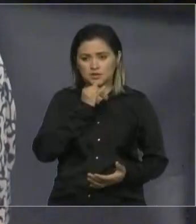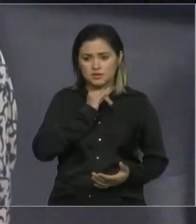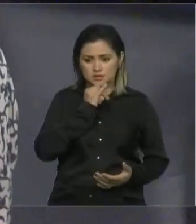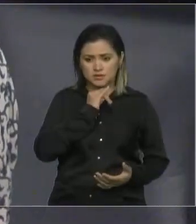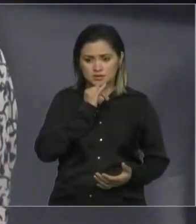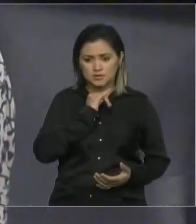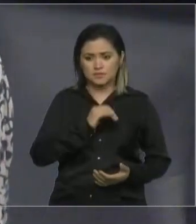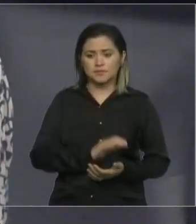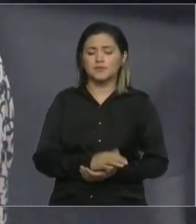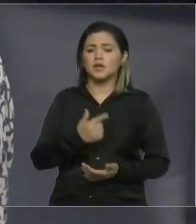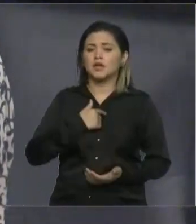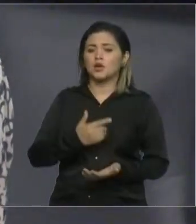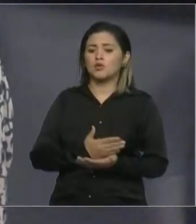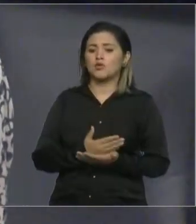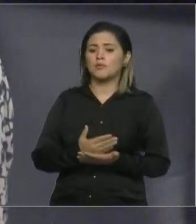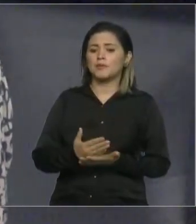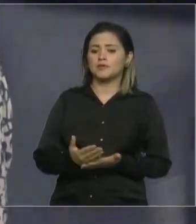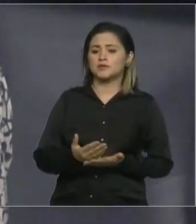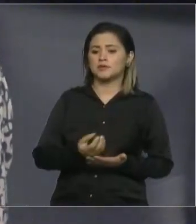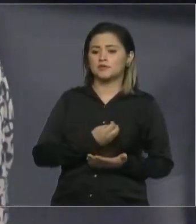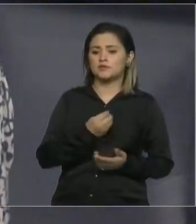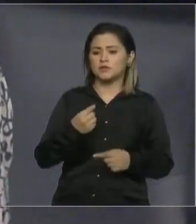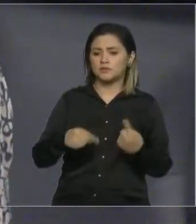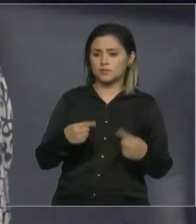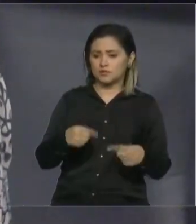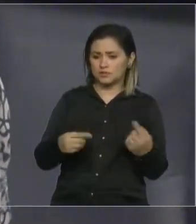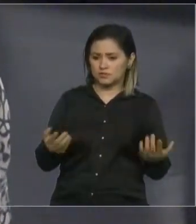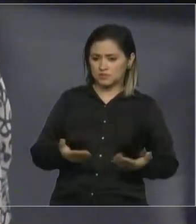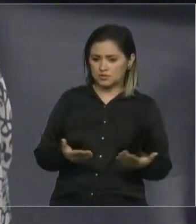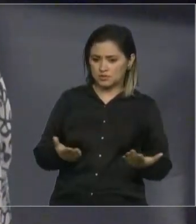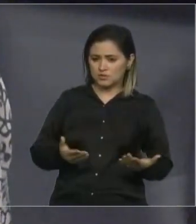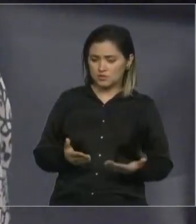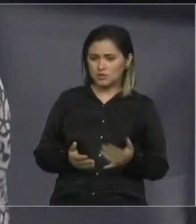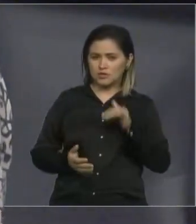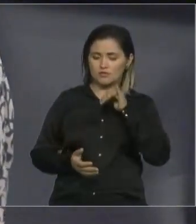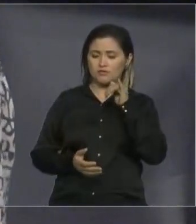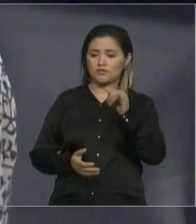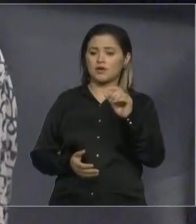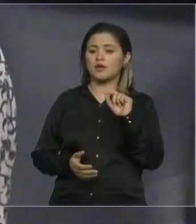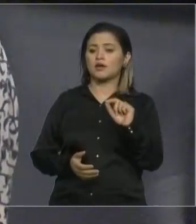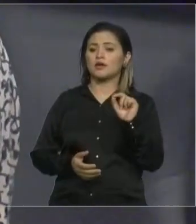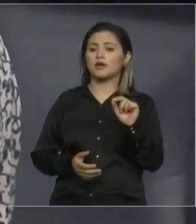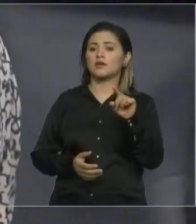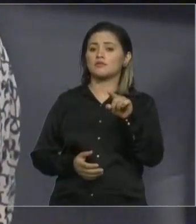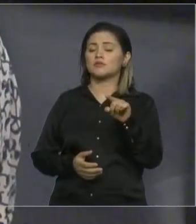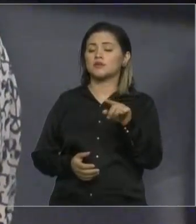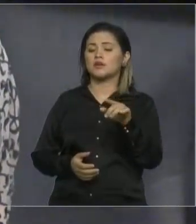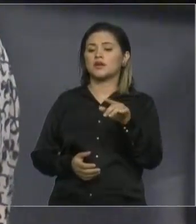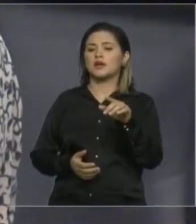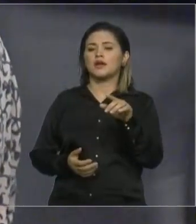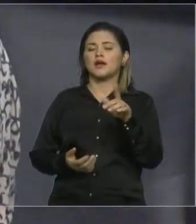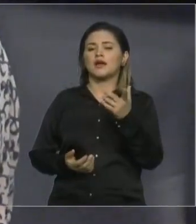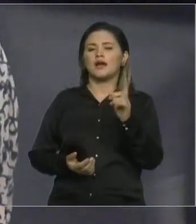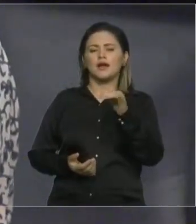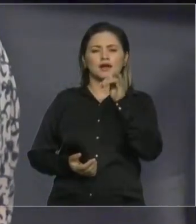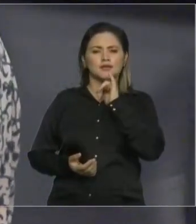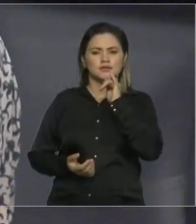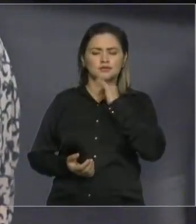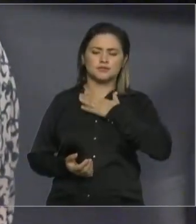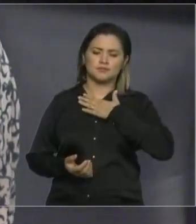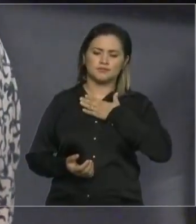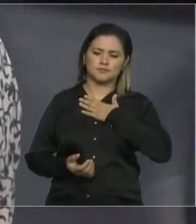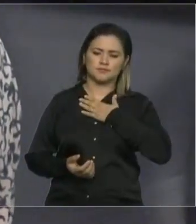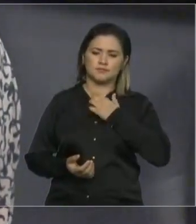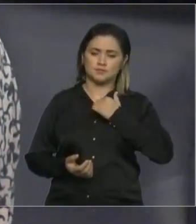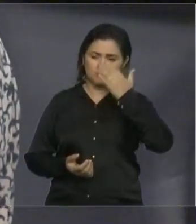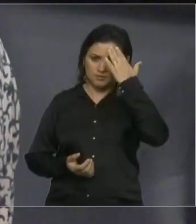iniciando minha vida política, minha carreira agora, eu quero dizer que você é um espelho para mim, e eu tenho